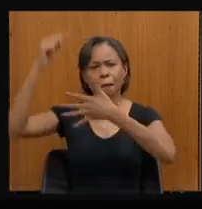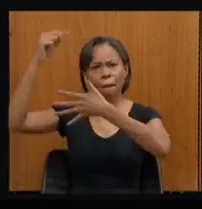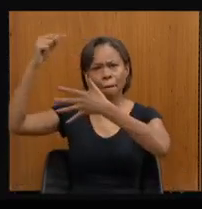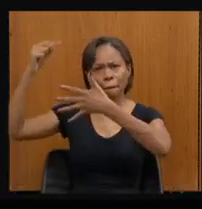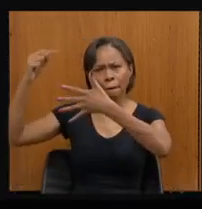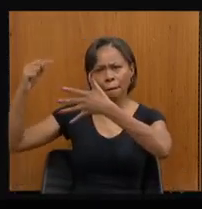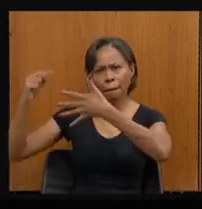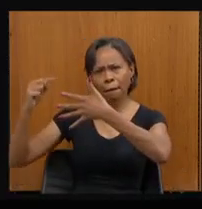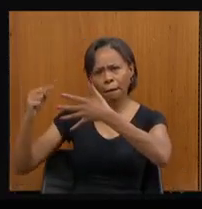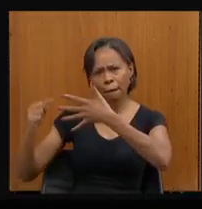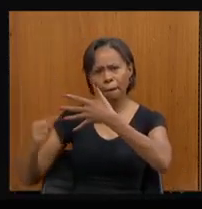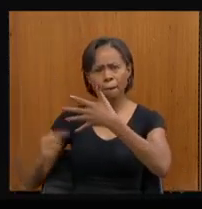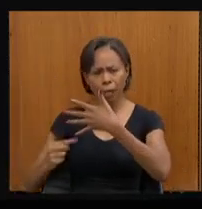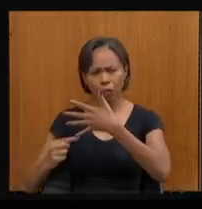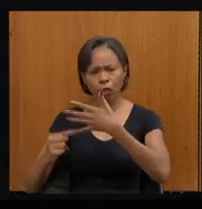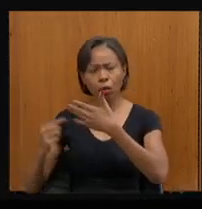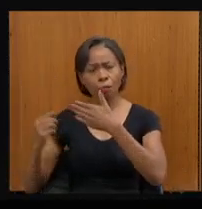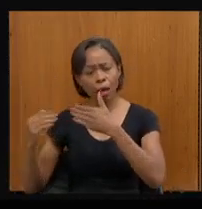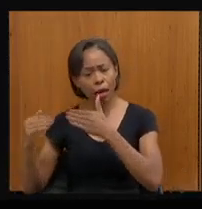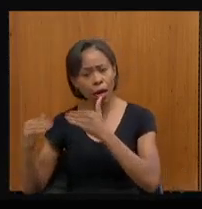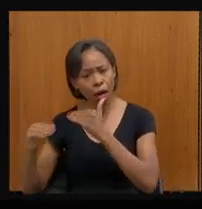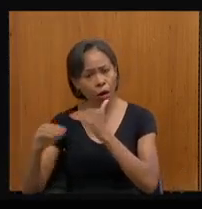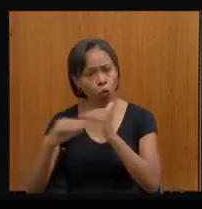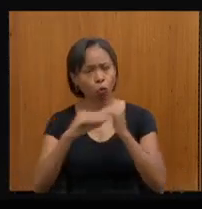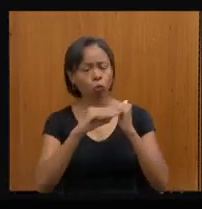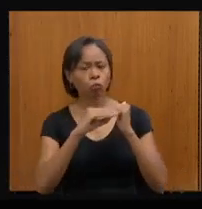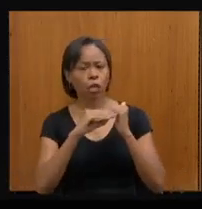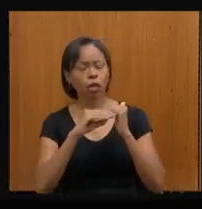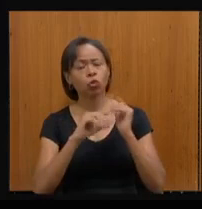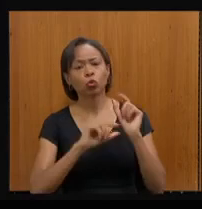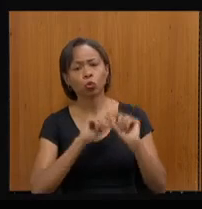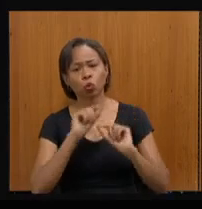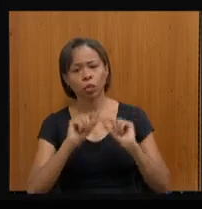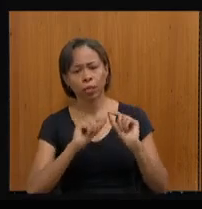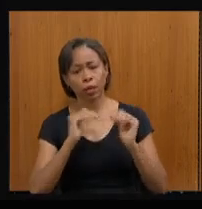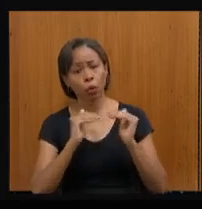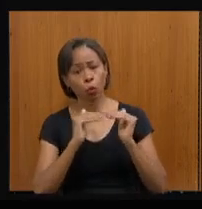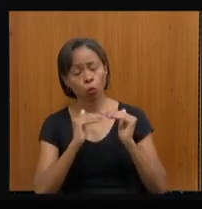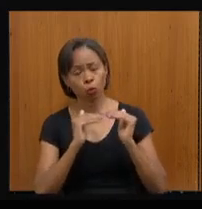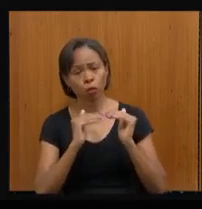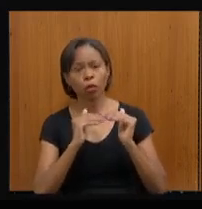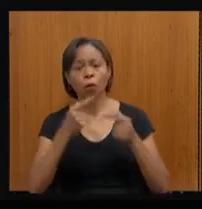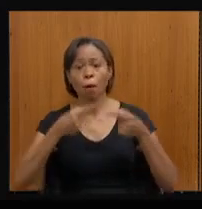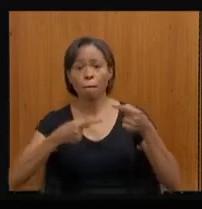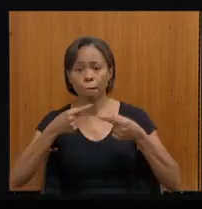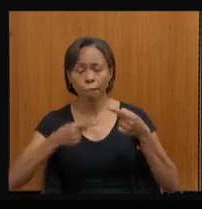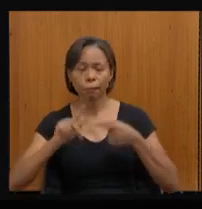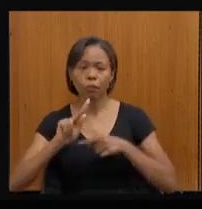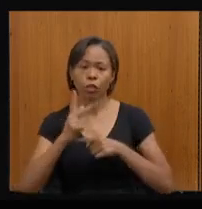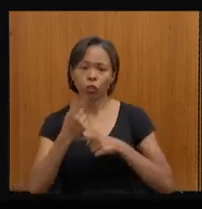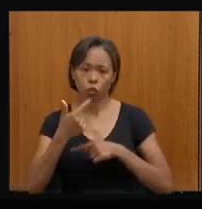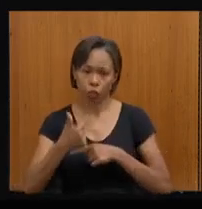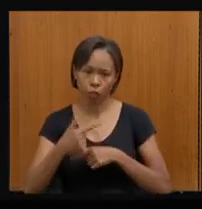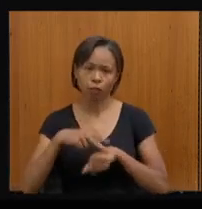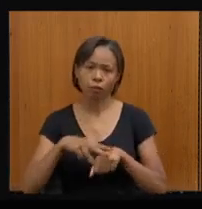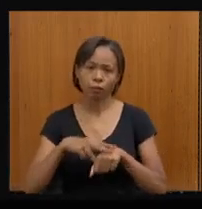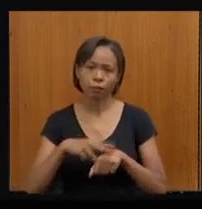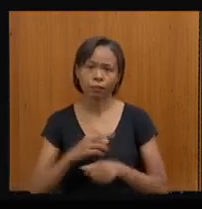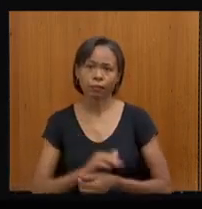harmonizem com a política do hidrogénio verde para criar a política do hidrogénio Verde próximo a página por